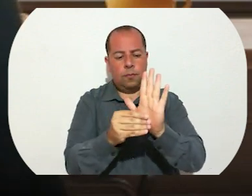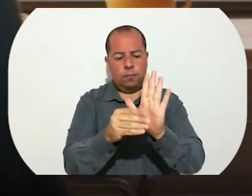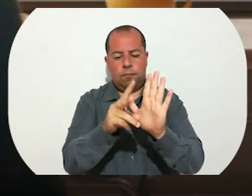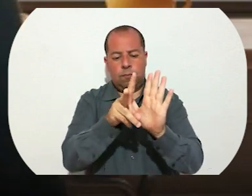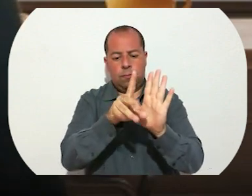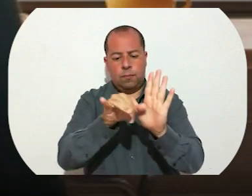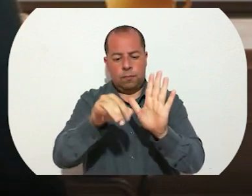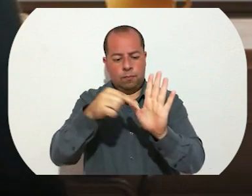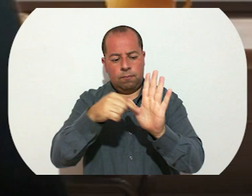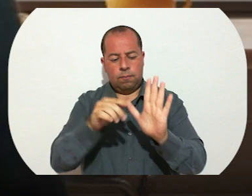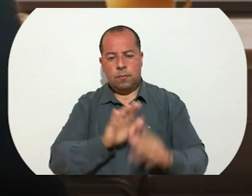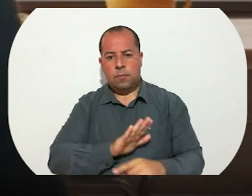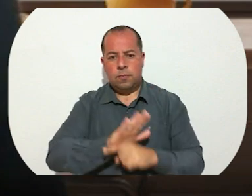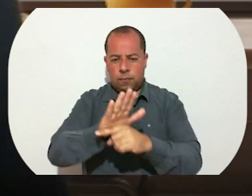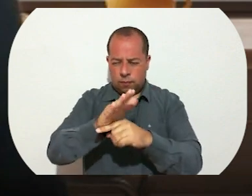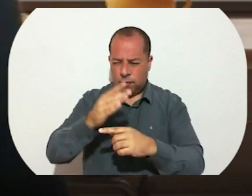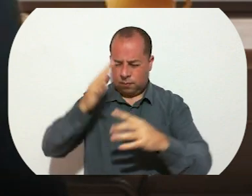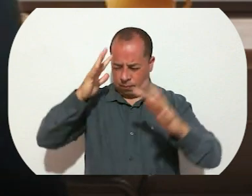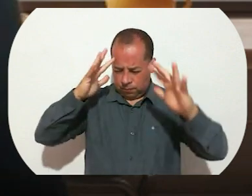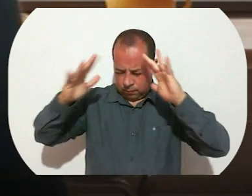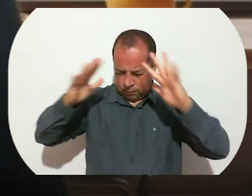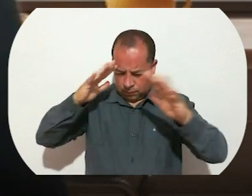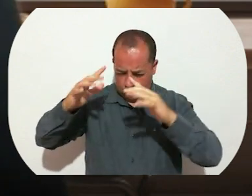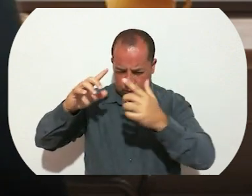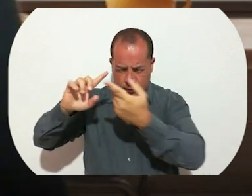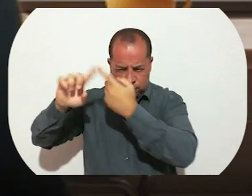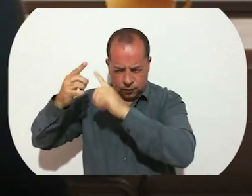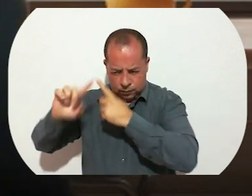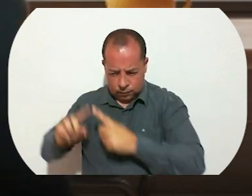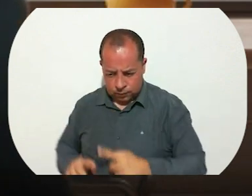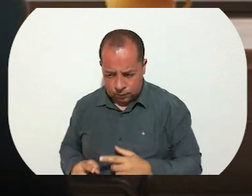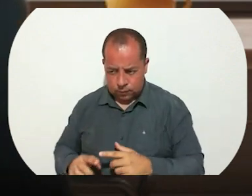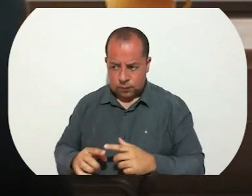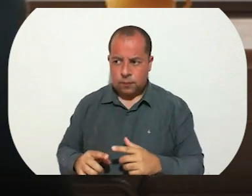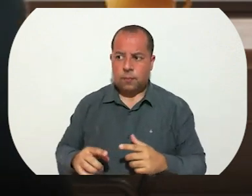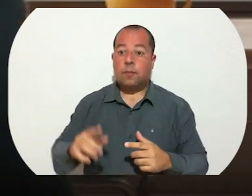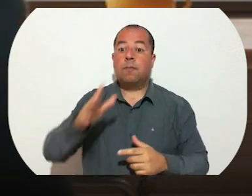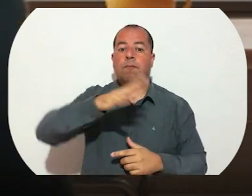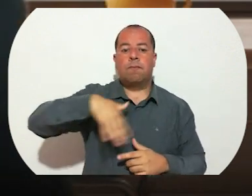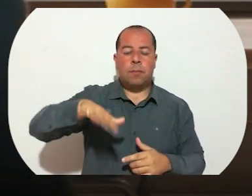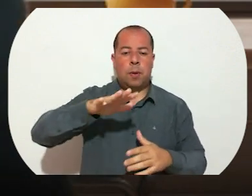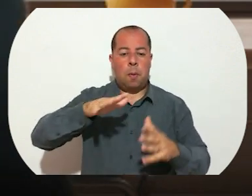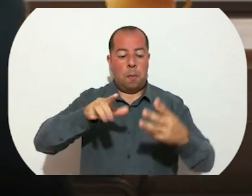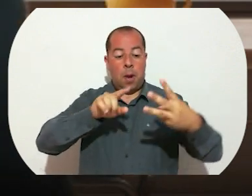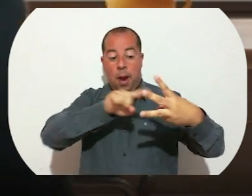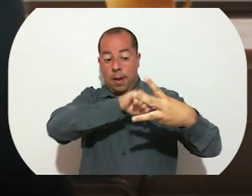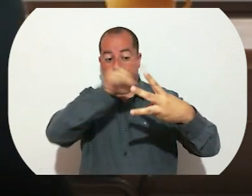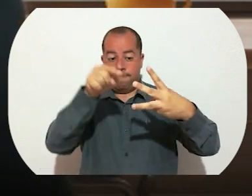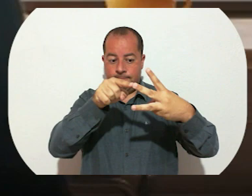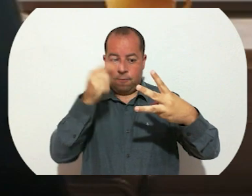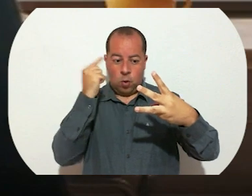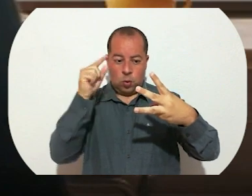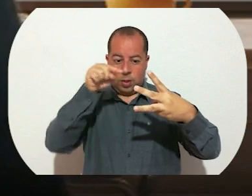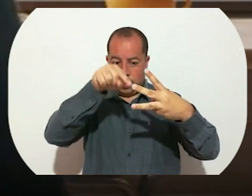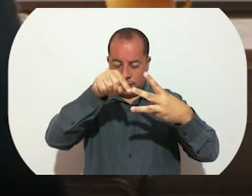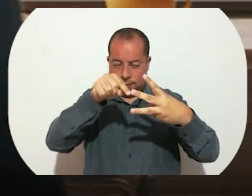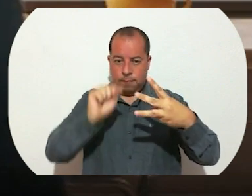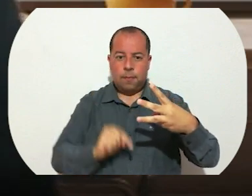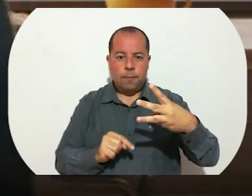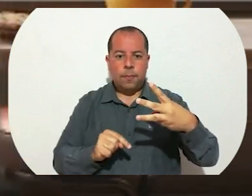conteúdos apresentados vão desenvolver o raciocínio lógico e preparar o estudante para o núcleo